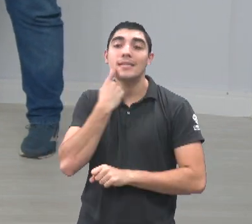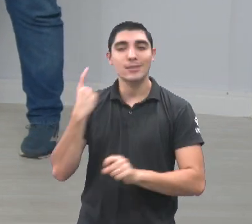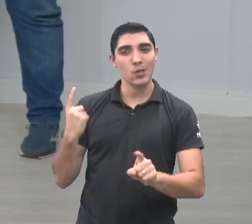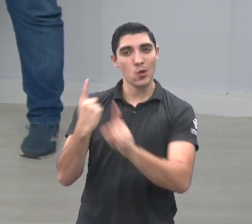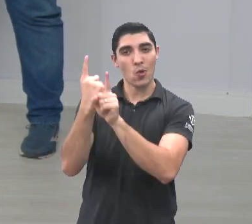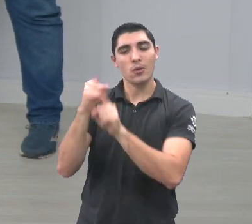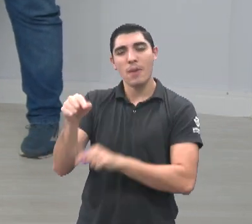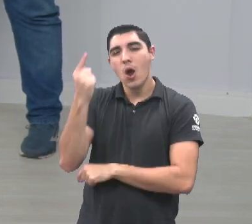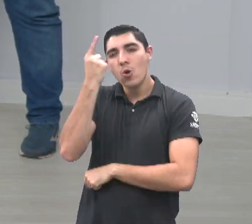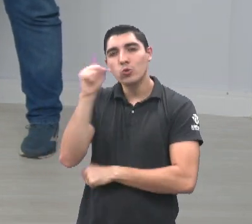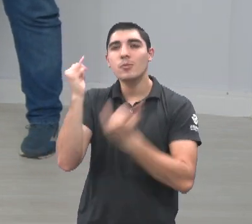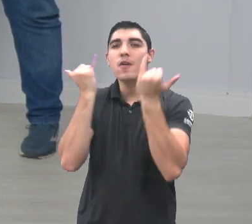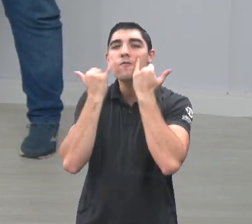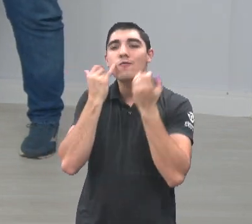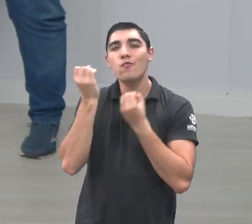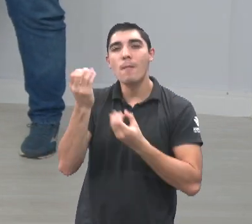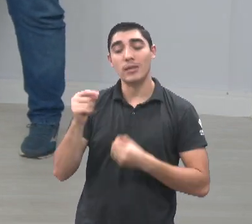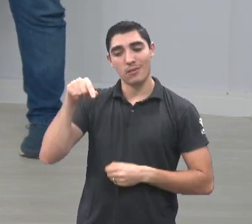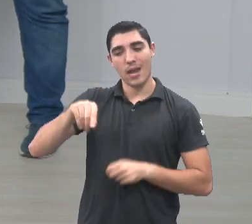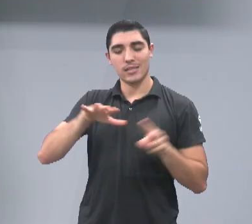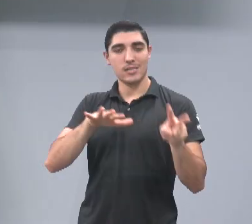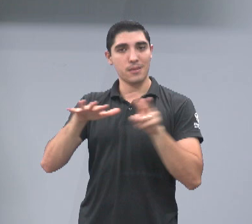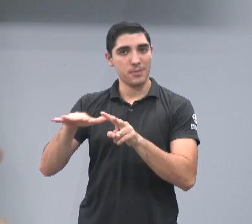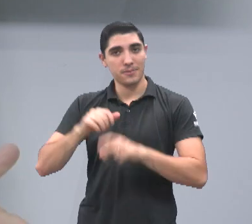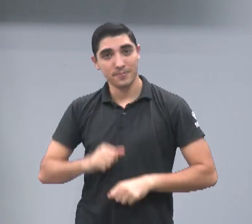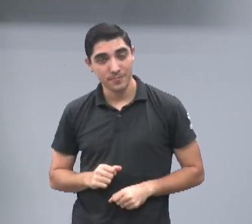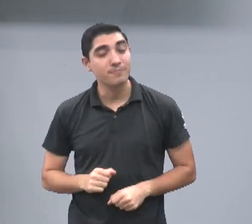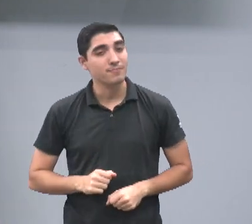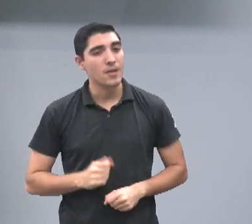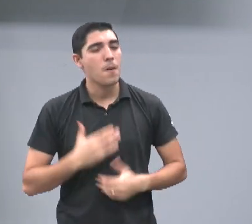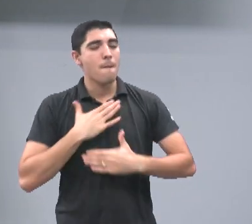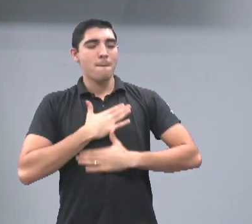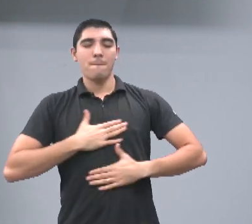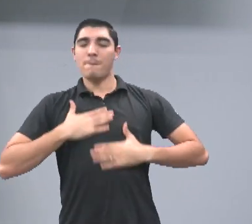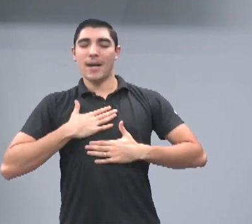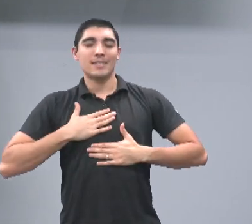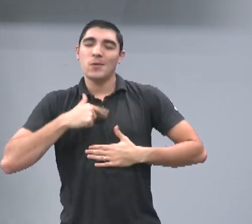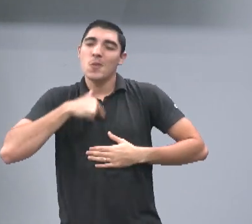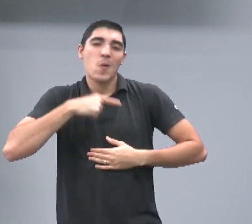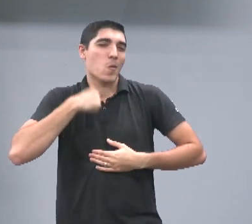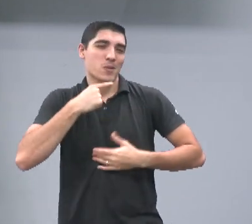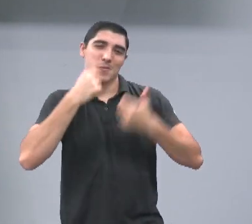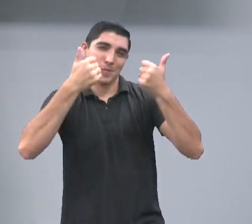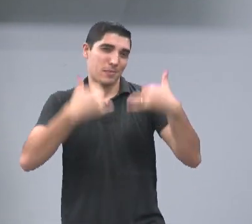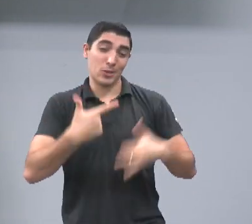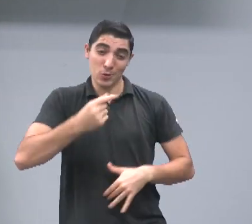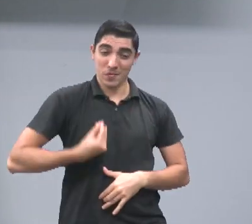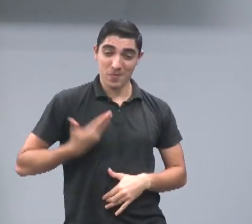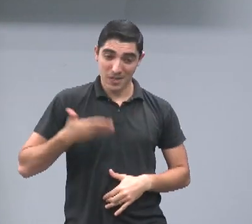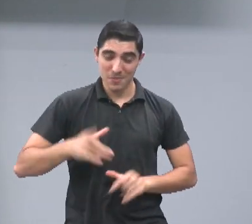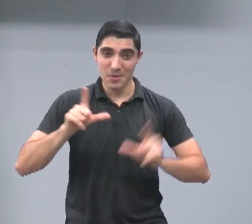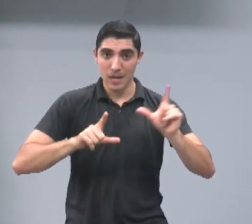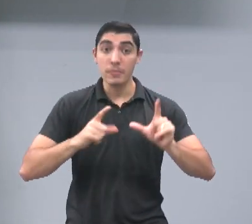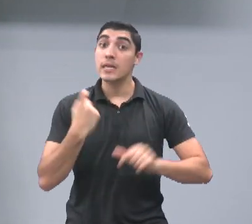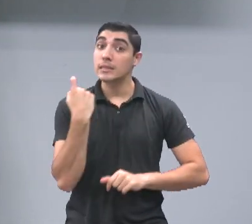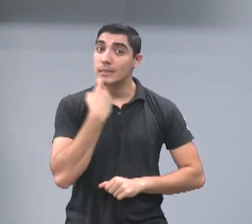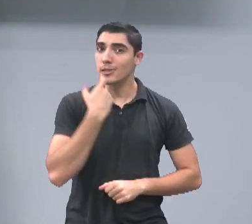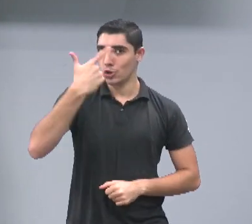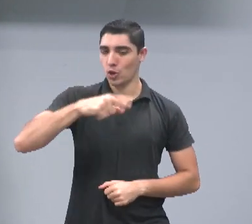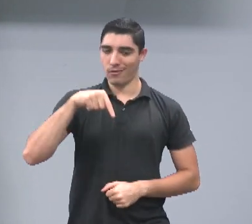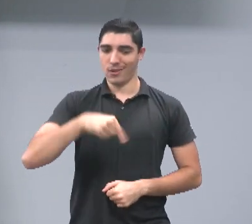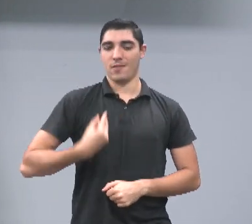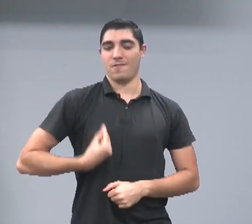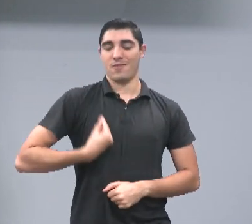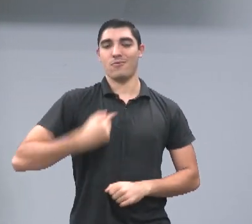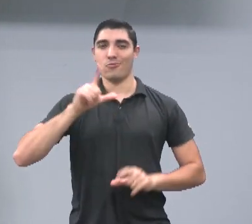informar todo mundo sobre os esportes da nossa cidade. Foi um prazer inenarrável estar em mais um Hora do Esporte e sexta-feira estaremos de